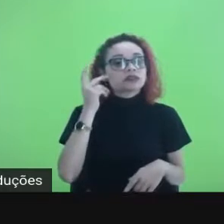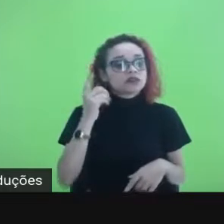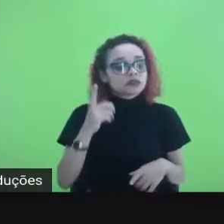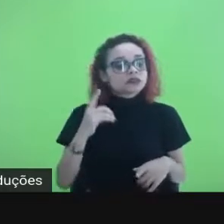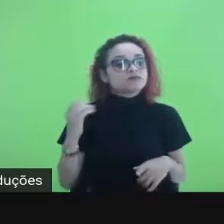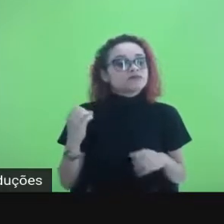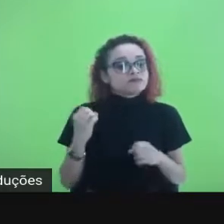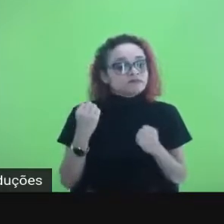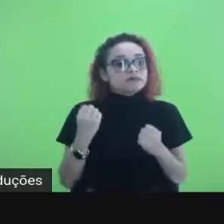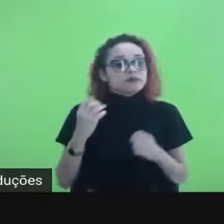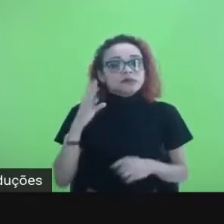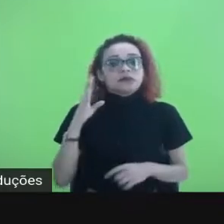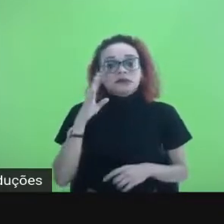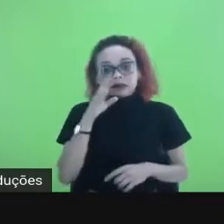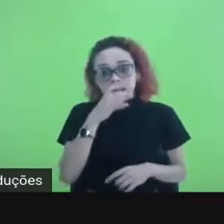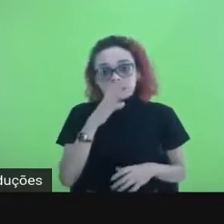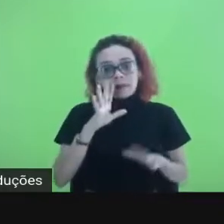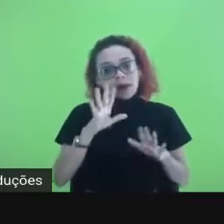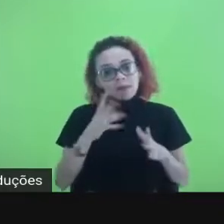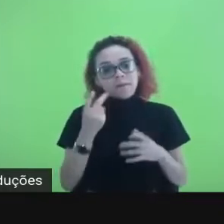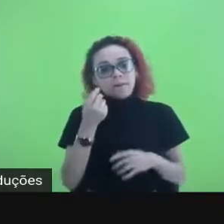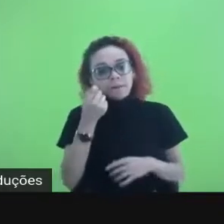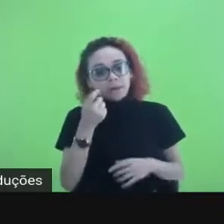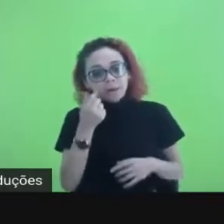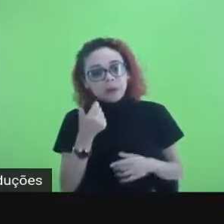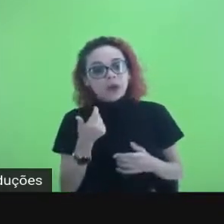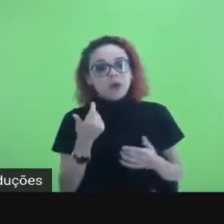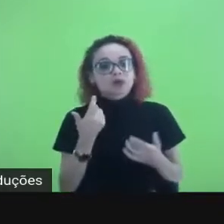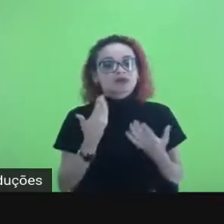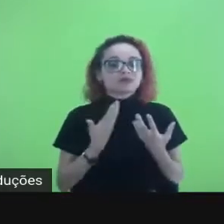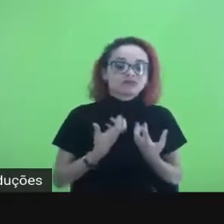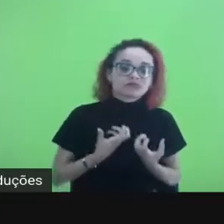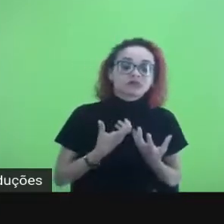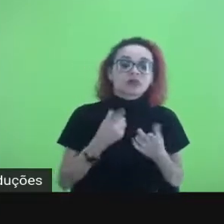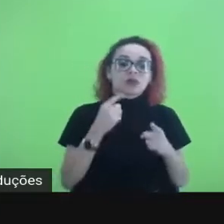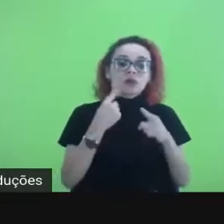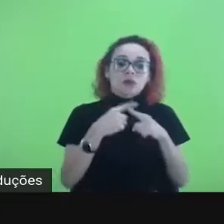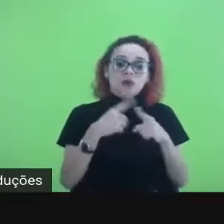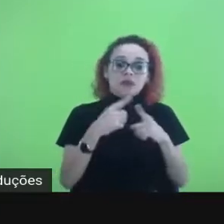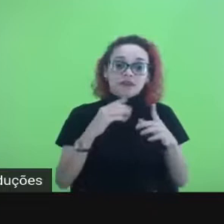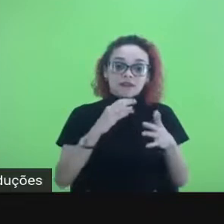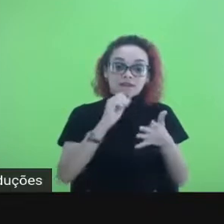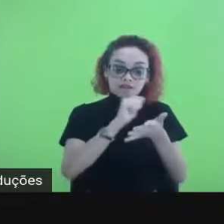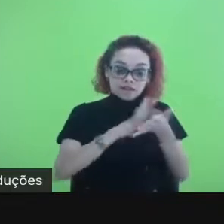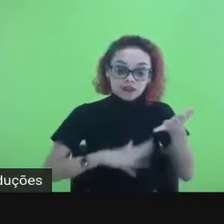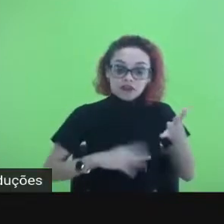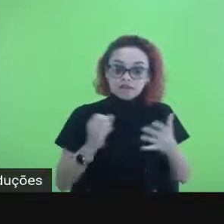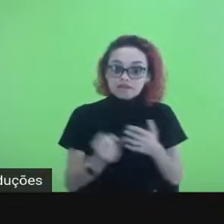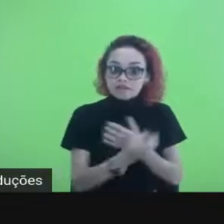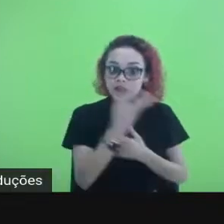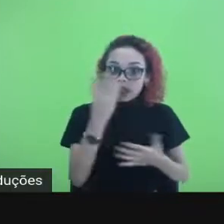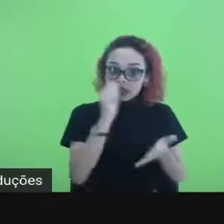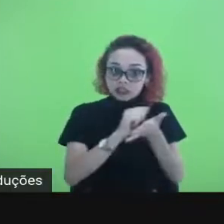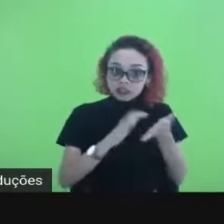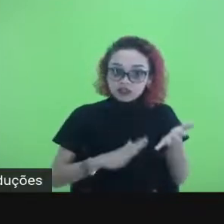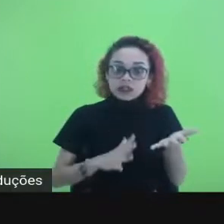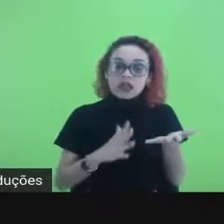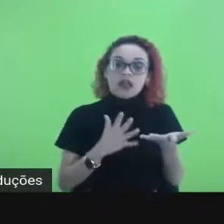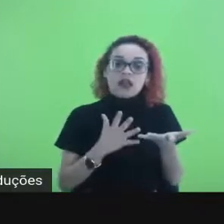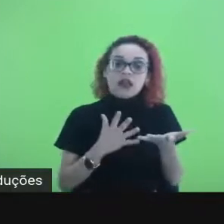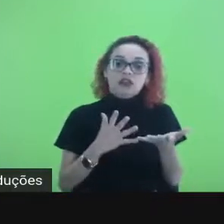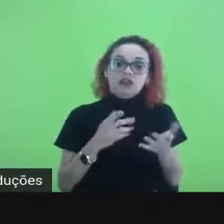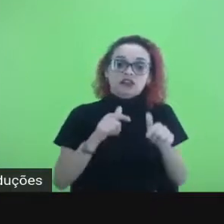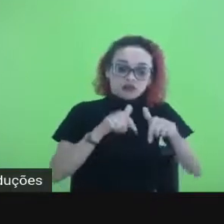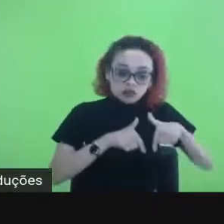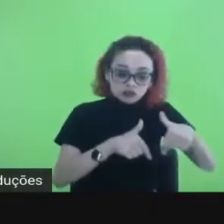também foi um pouco desgastante por ser uma somatória de atividades, né? Além de ser um vínculo acadêmico, era também